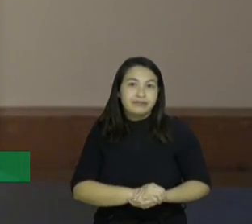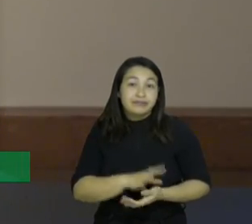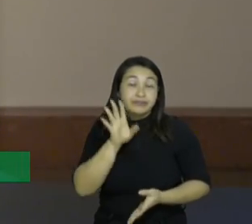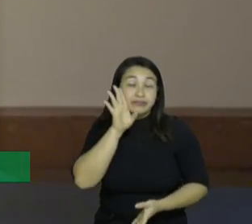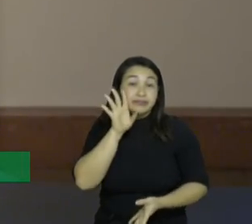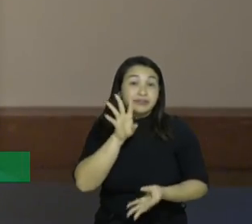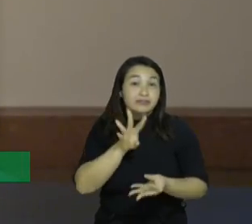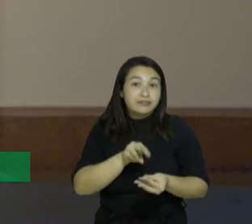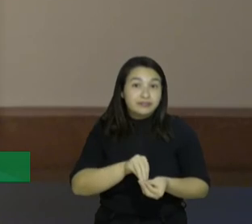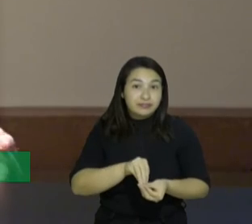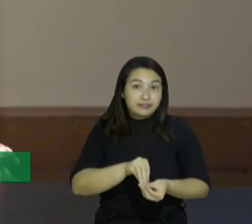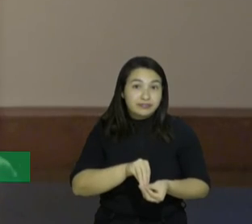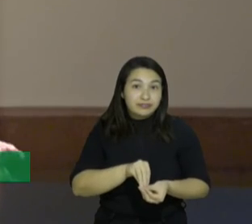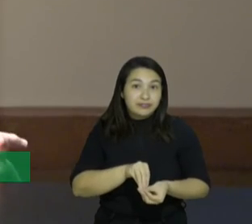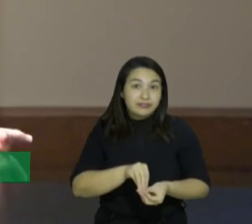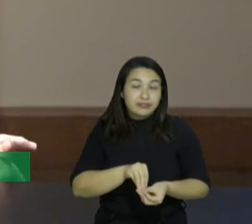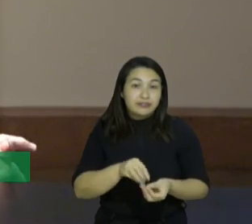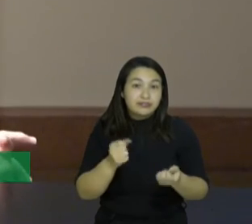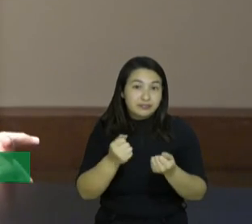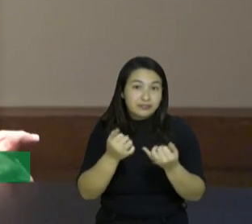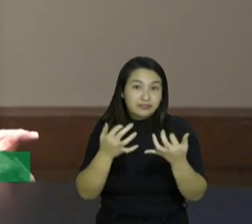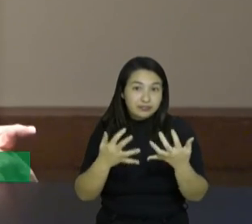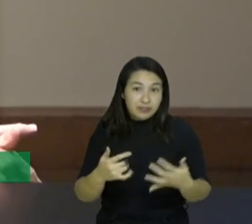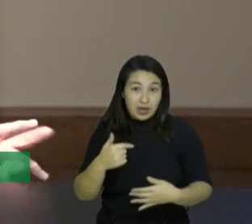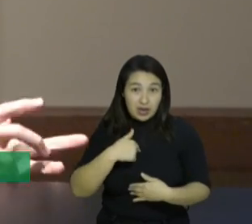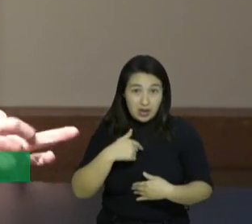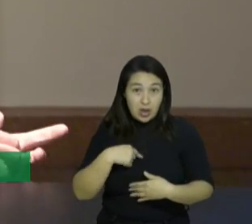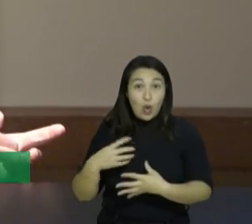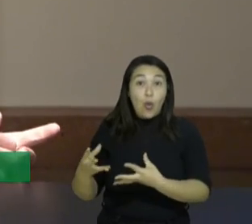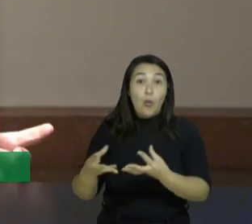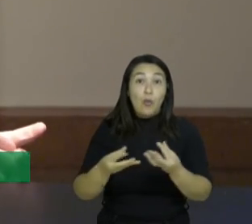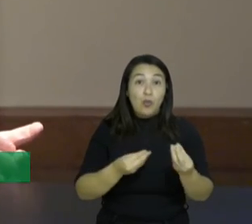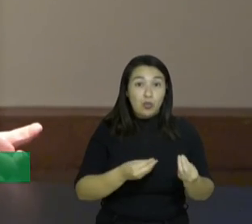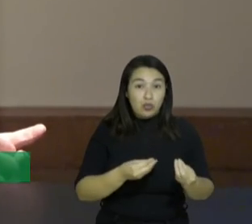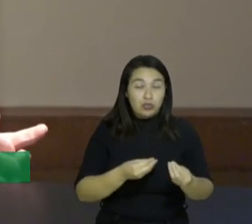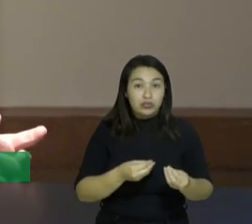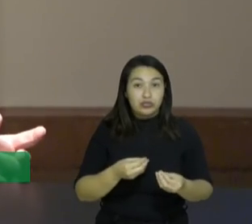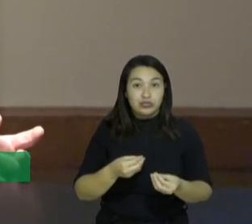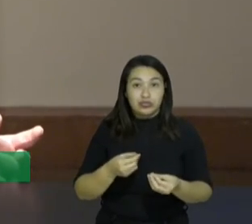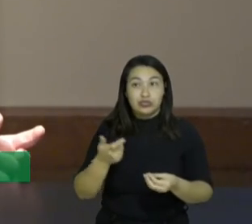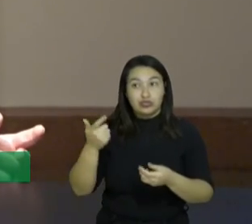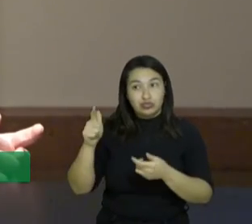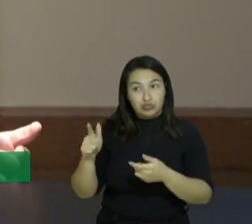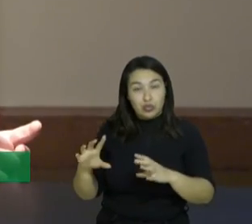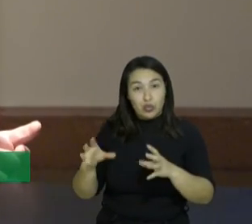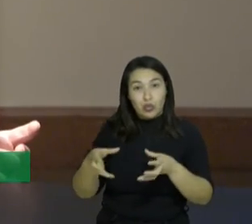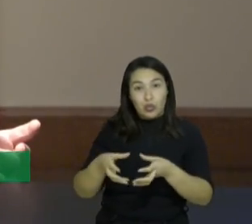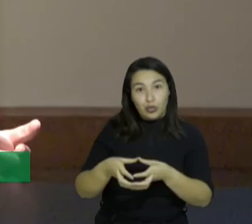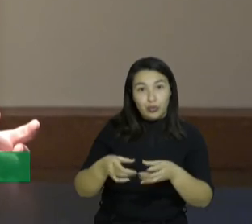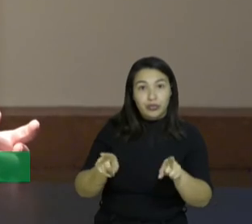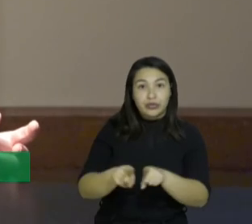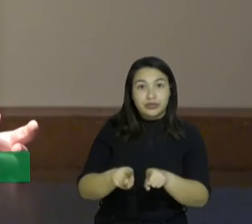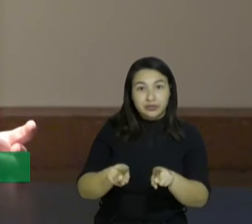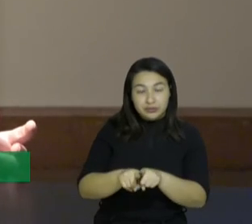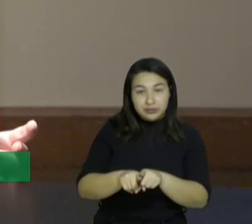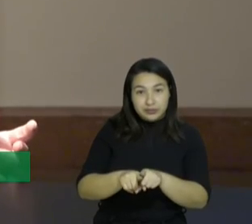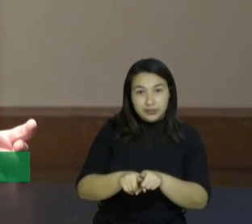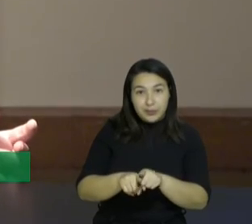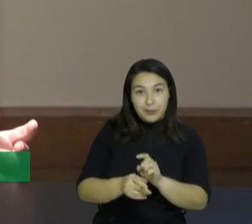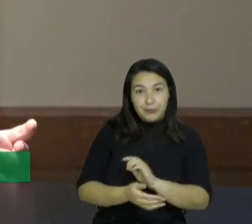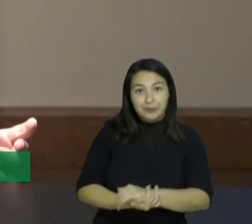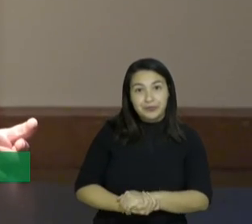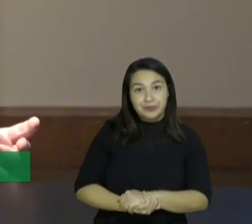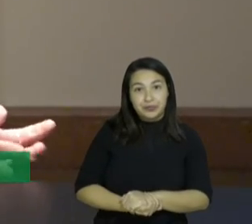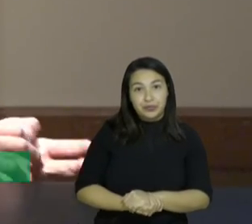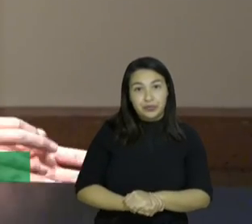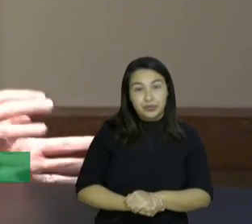eh eu confesso né que eu como muitos outros né Eh eh Sobretudo o o o e o